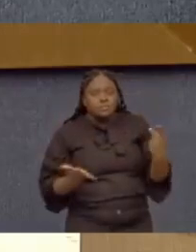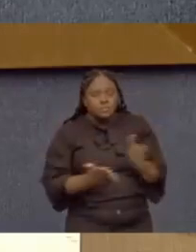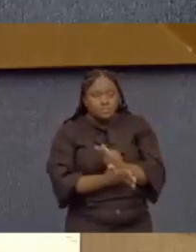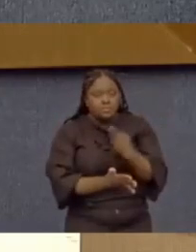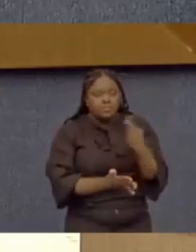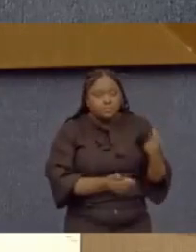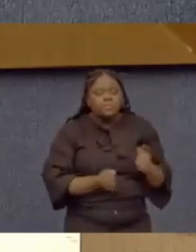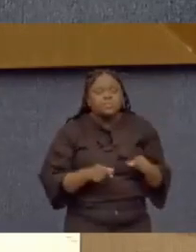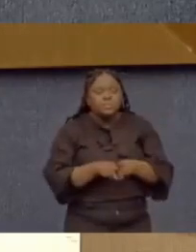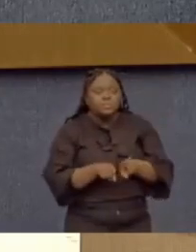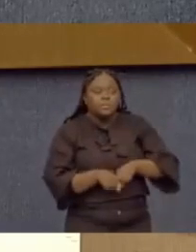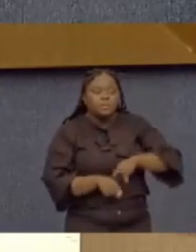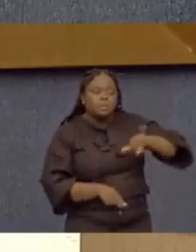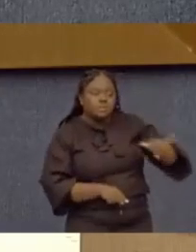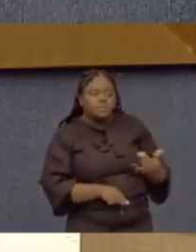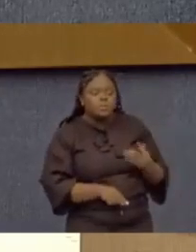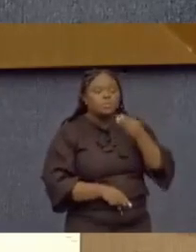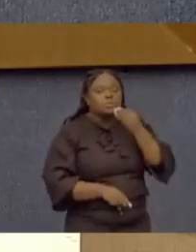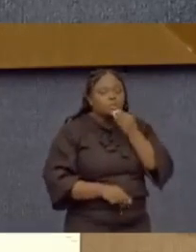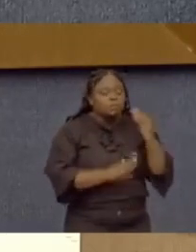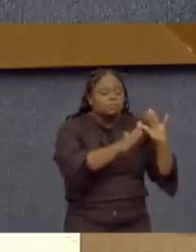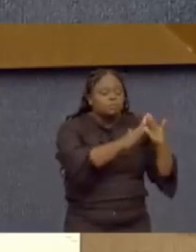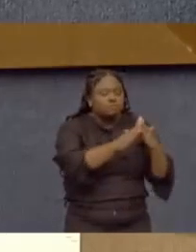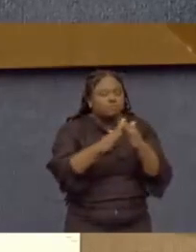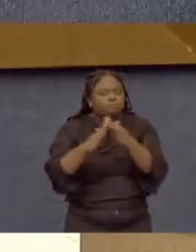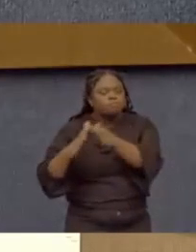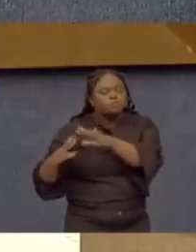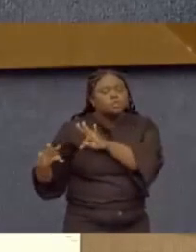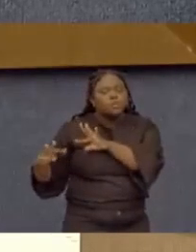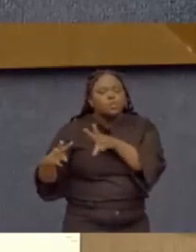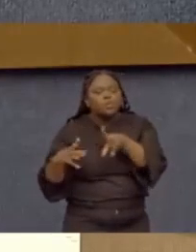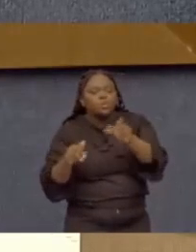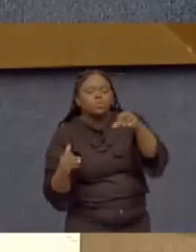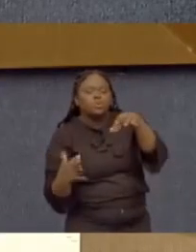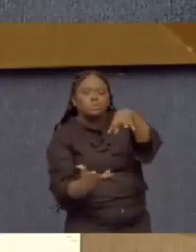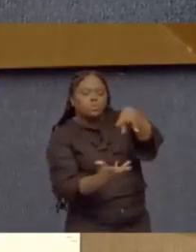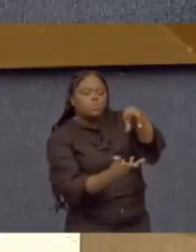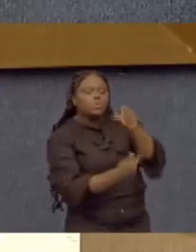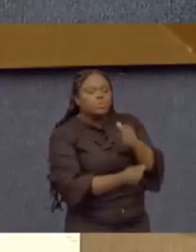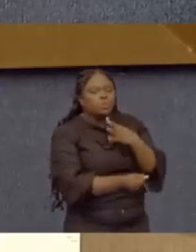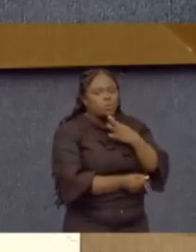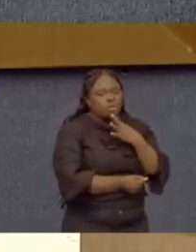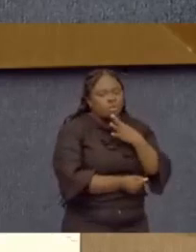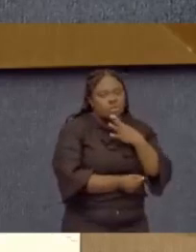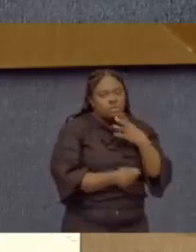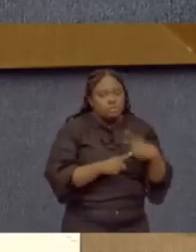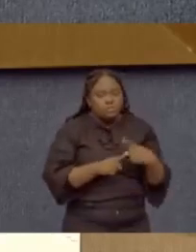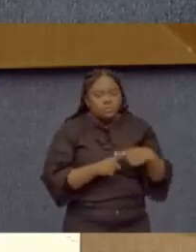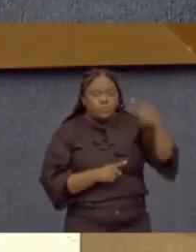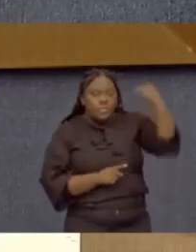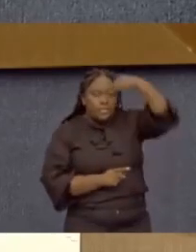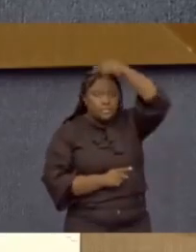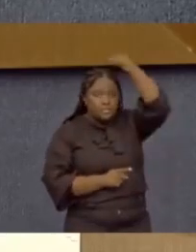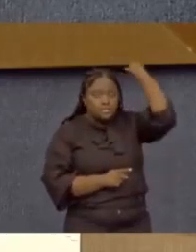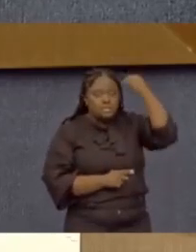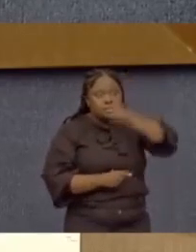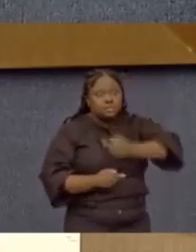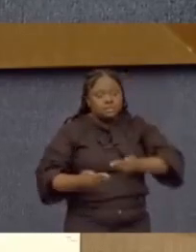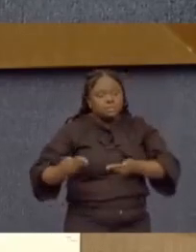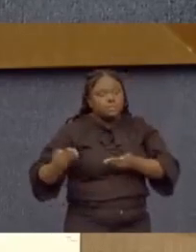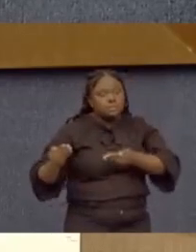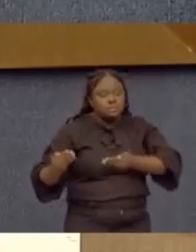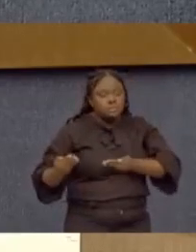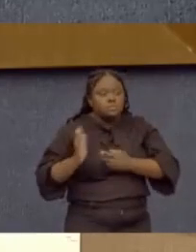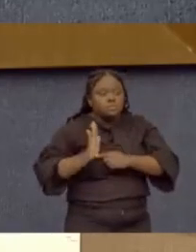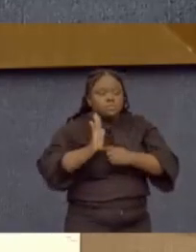uma oportunidade também de tornar o nosso aglomerado conhecido mundialmente, porque foi o que aconteceu. Santa Teresinha colocou o nosso aglomerado